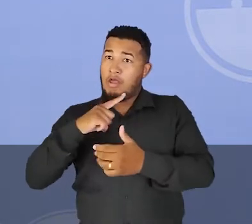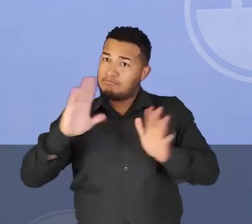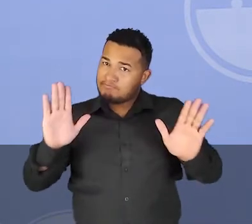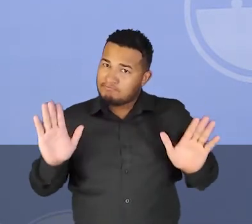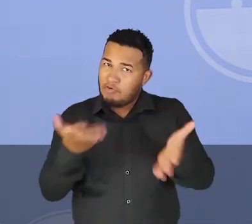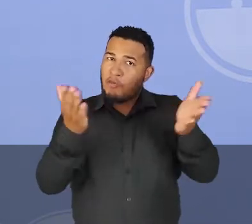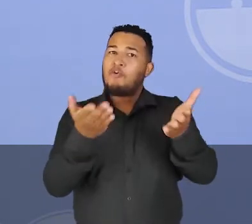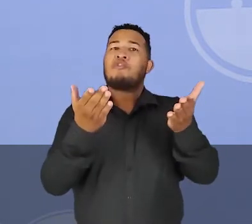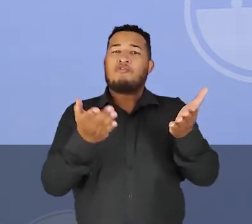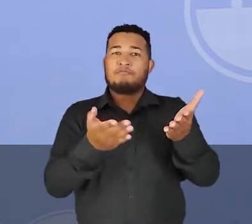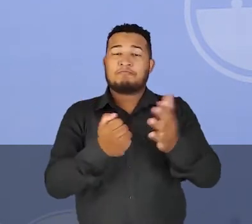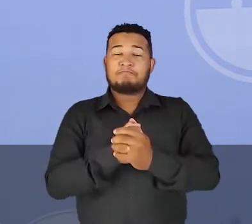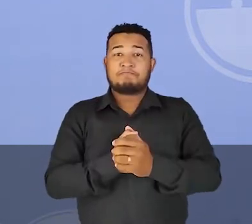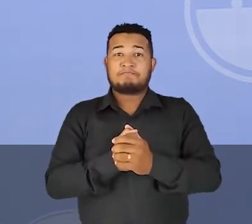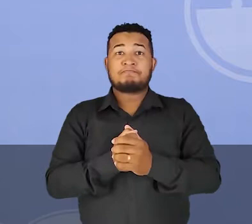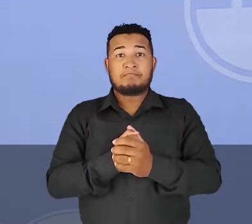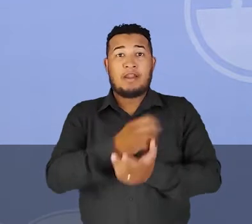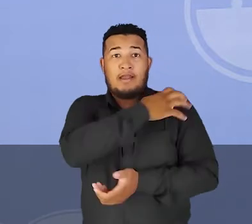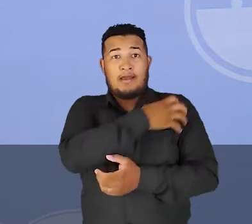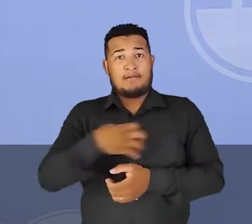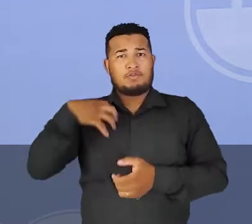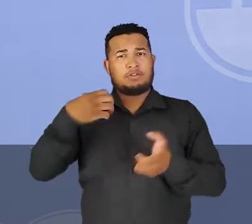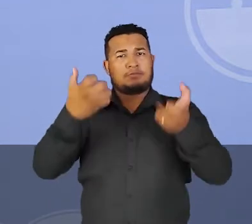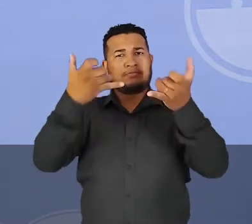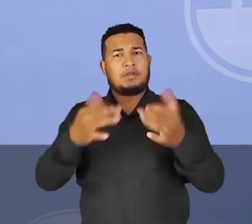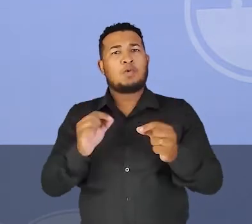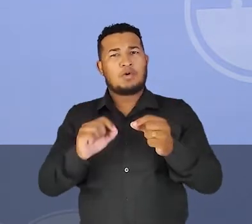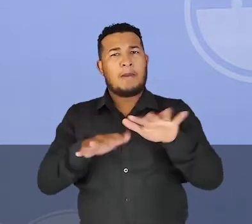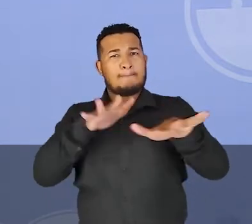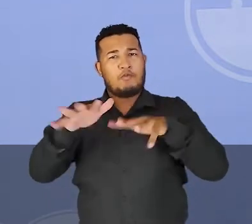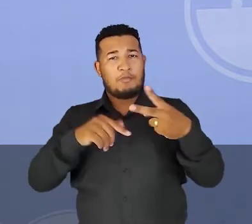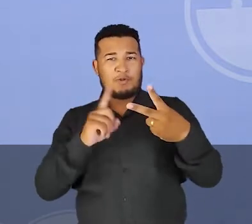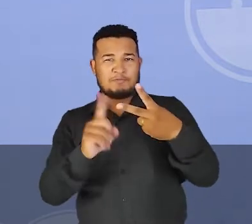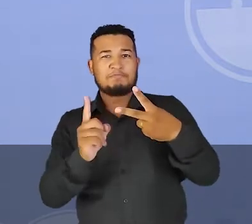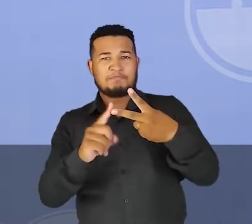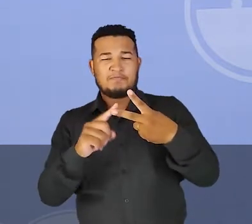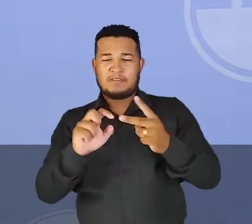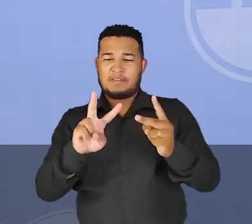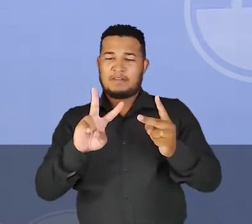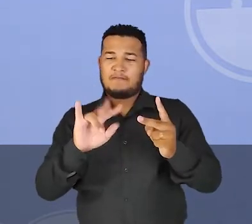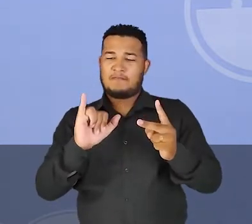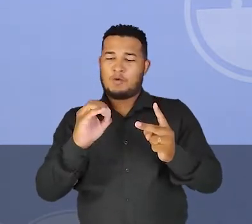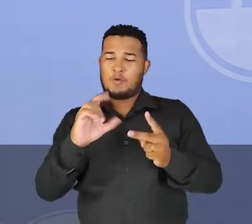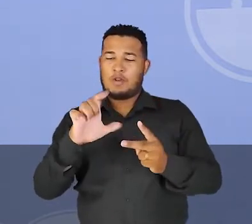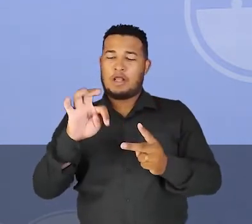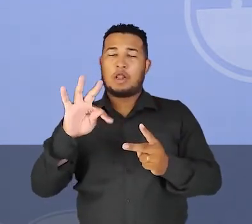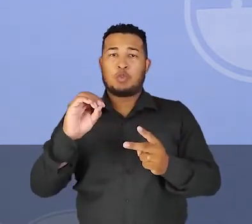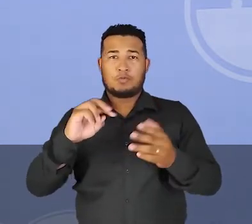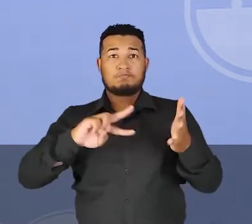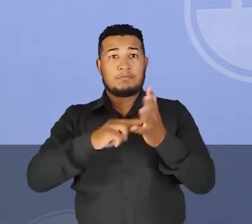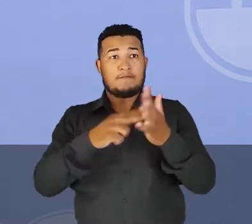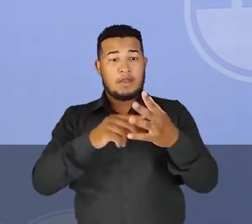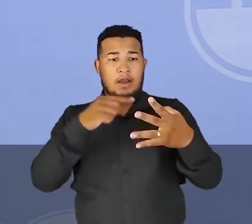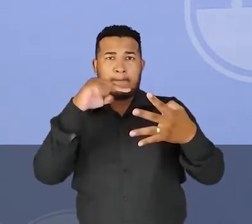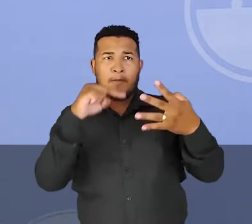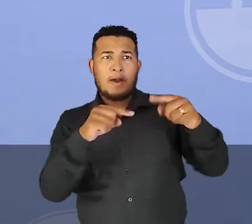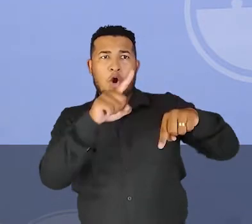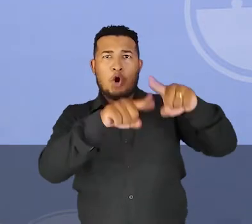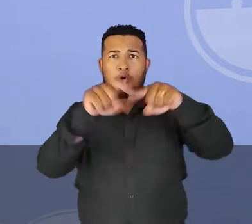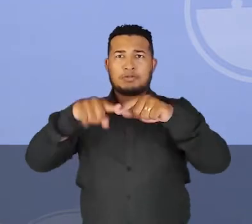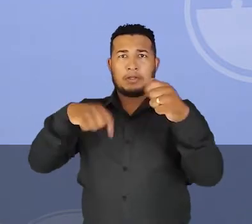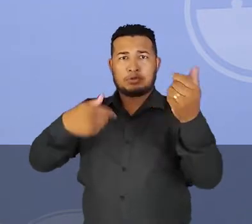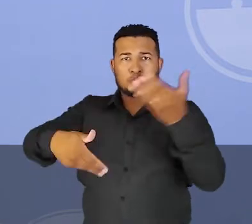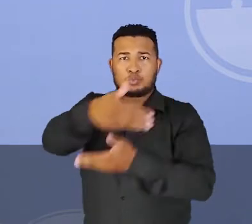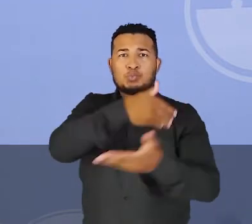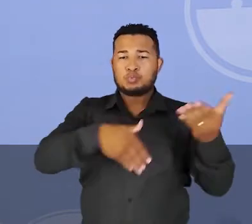Segundo Aristóteles, o movimento violento necessita de uma interação entre os corpos. Vejamos